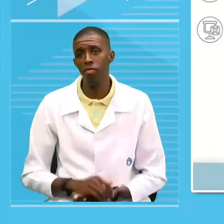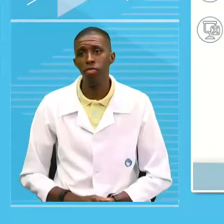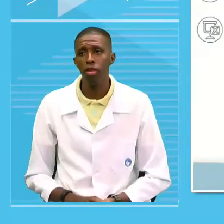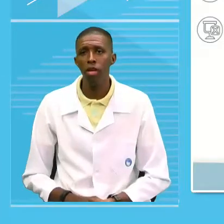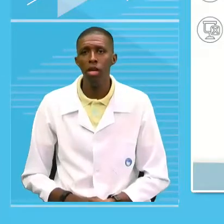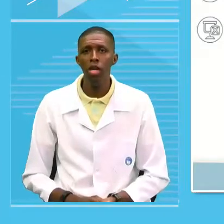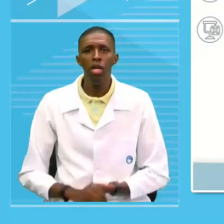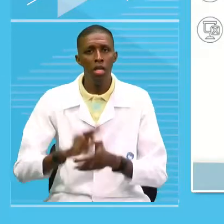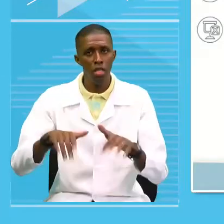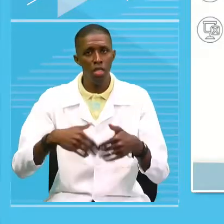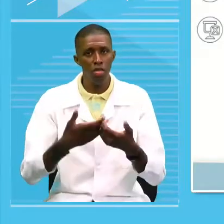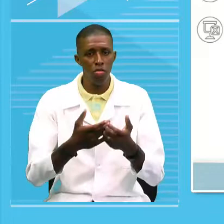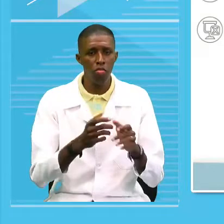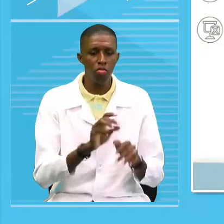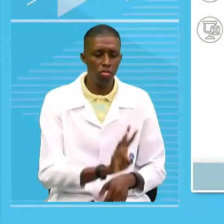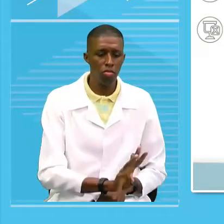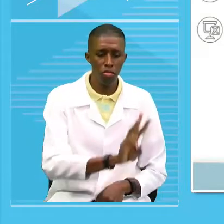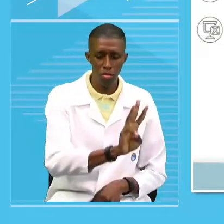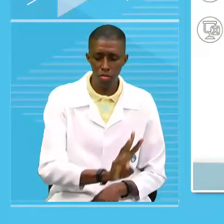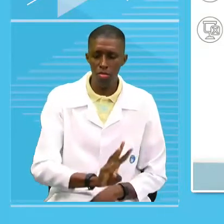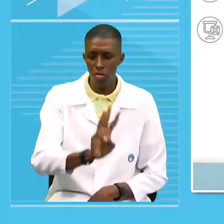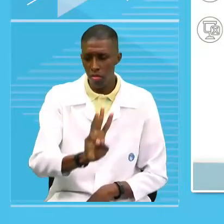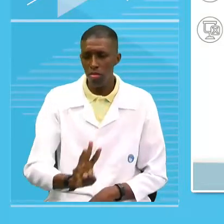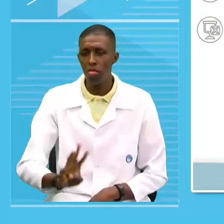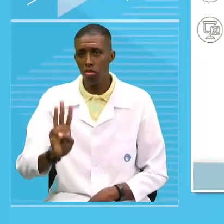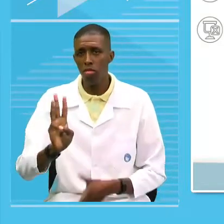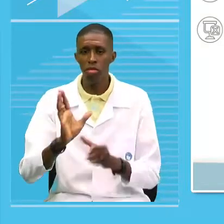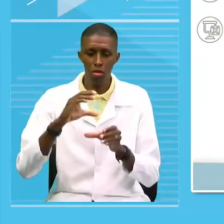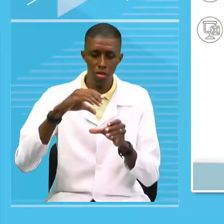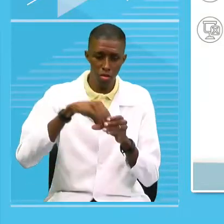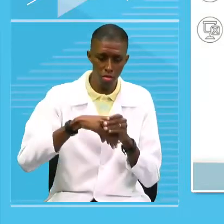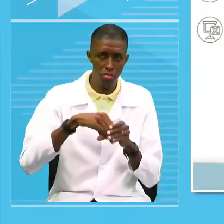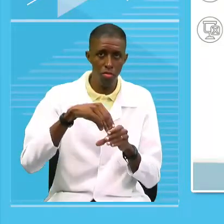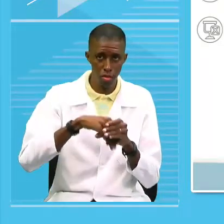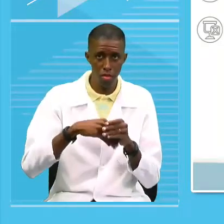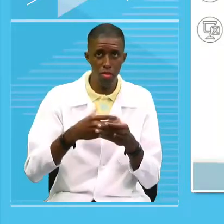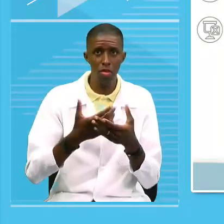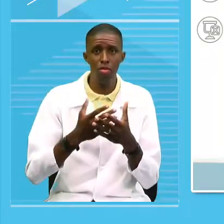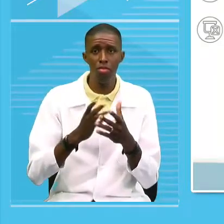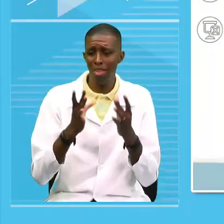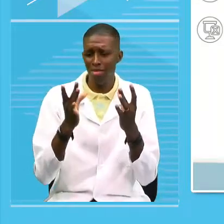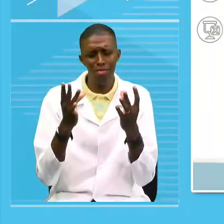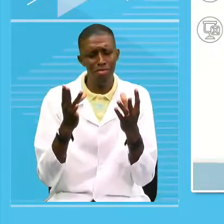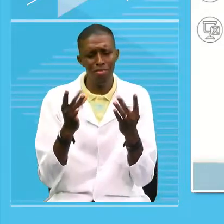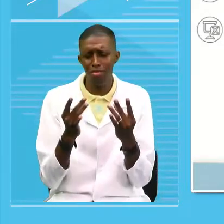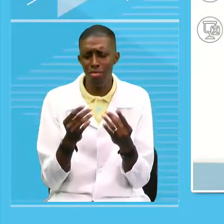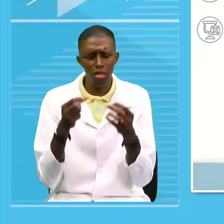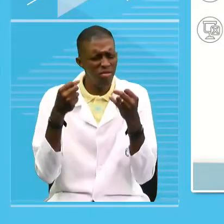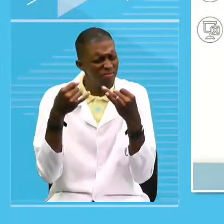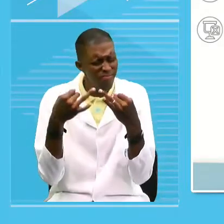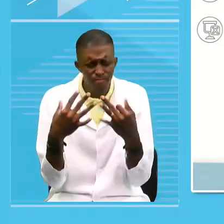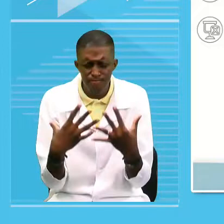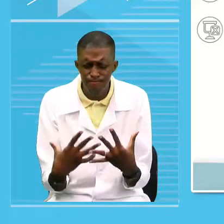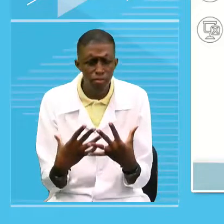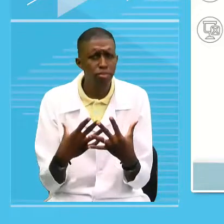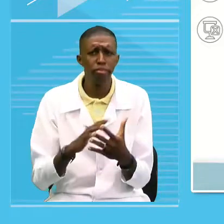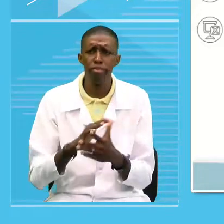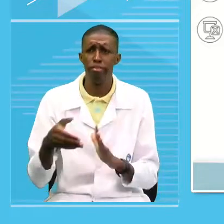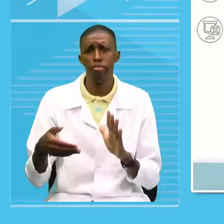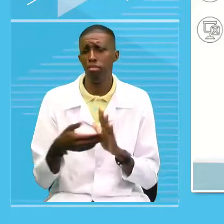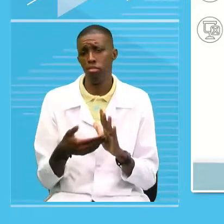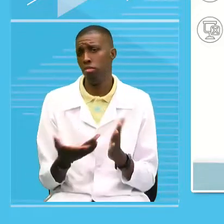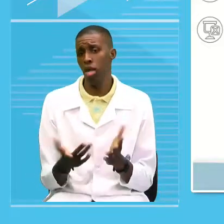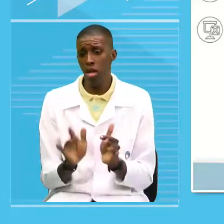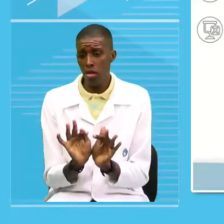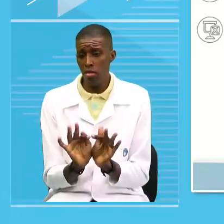todas as explicações é só jogar no Google gente né E aí eu fiquei muito assim